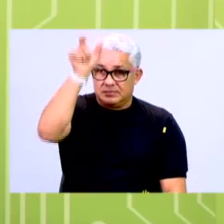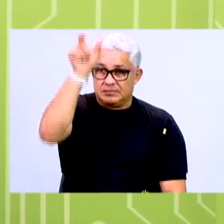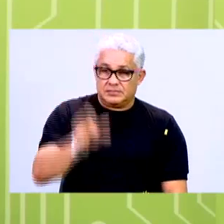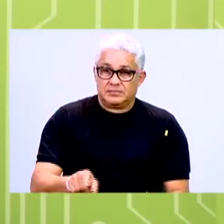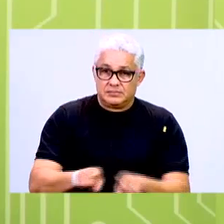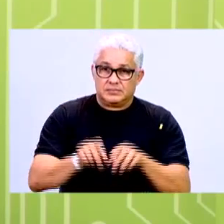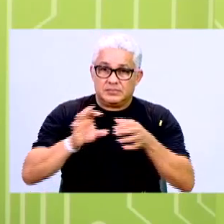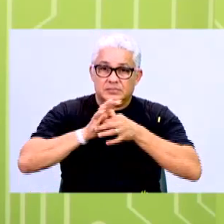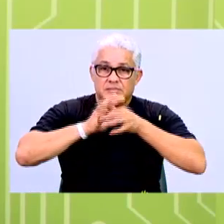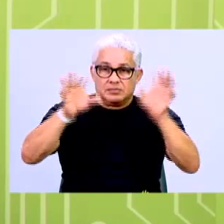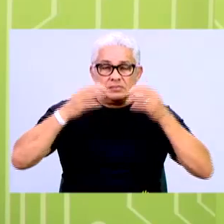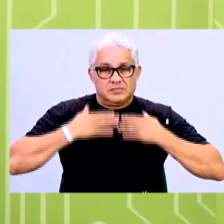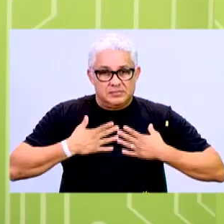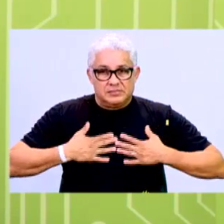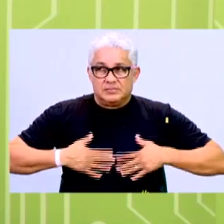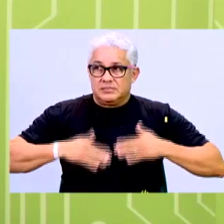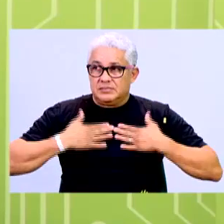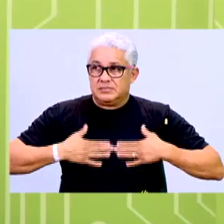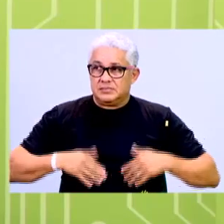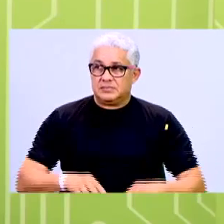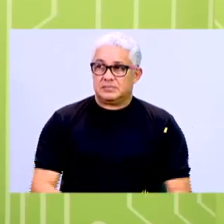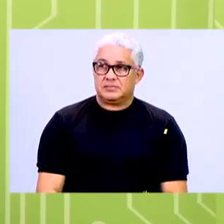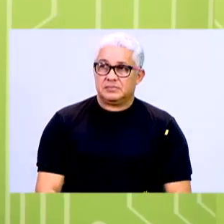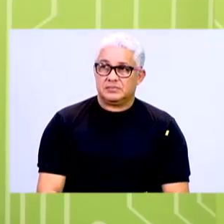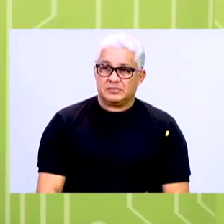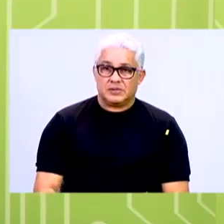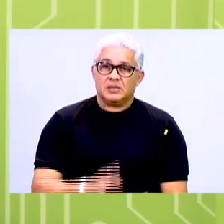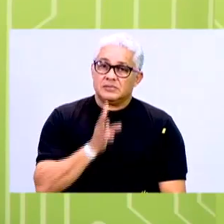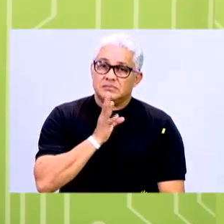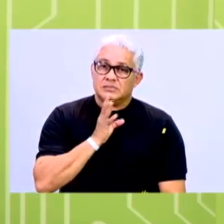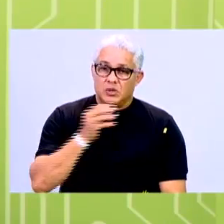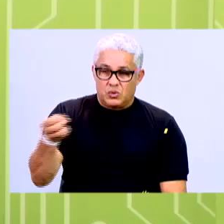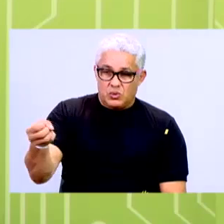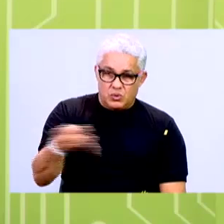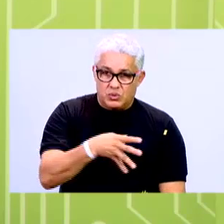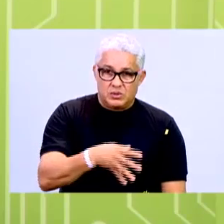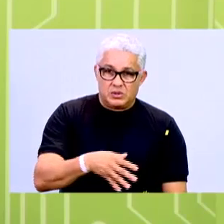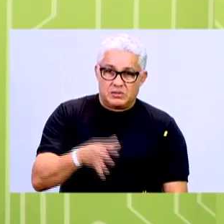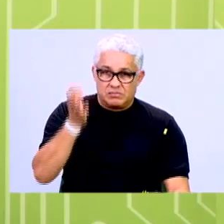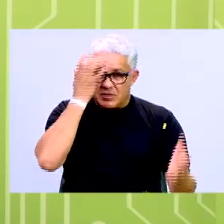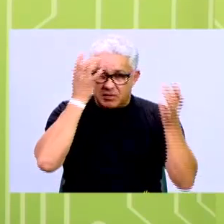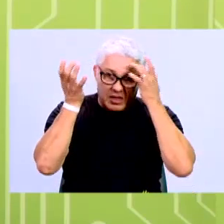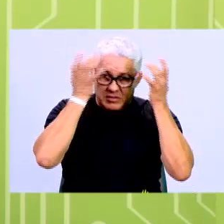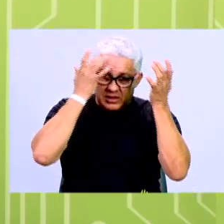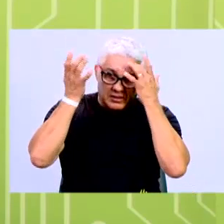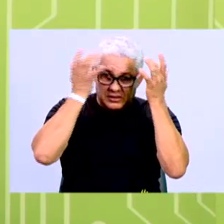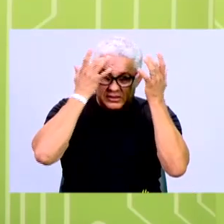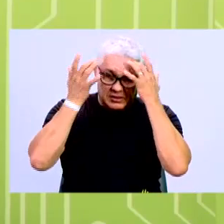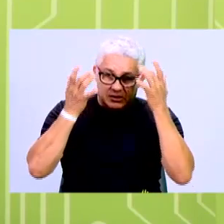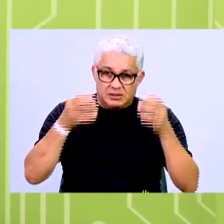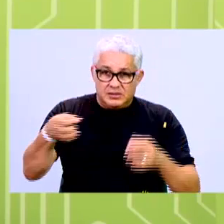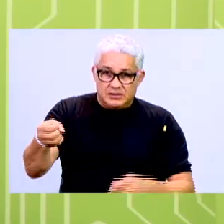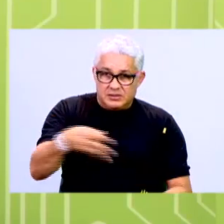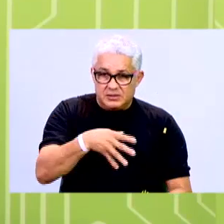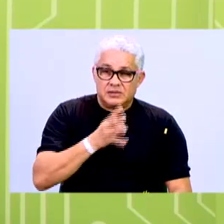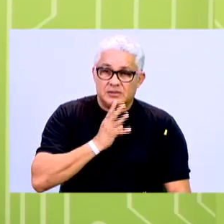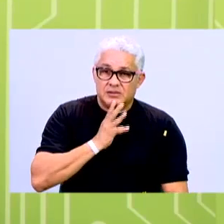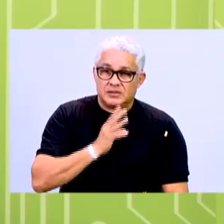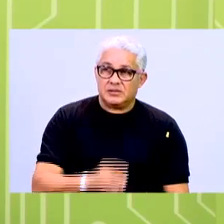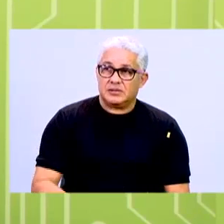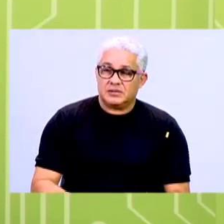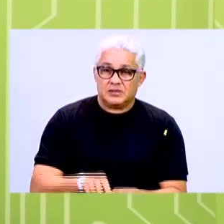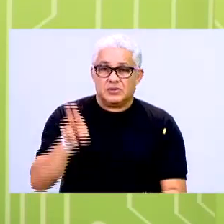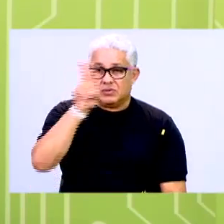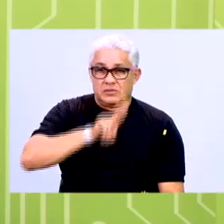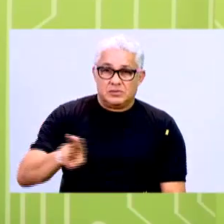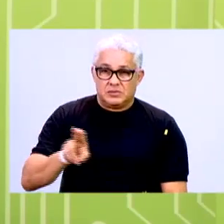deixando-o tranquilo quanto a que, por mais que conhecimentos novos devam ser adquiridos para o uso